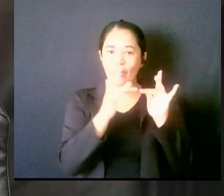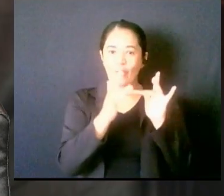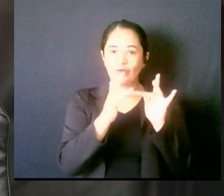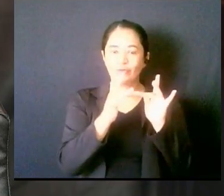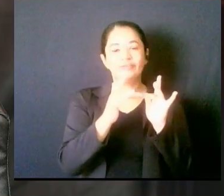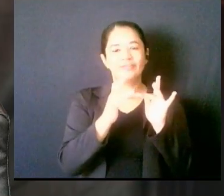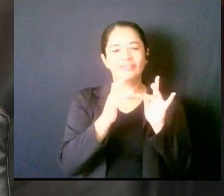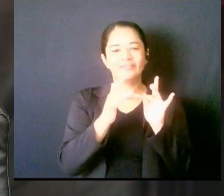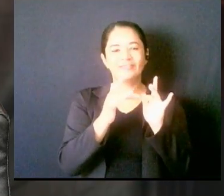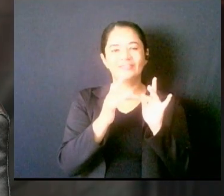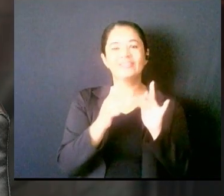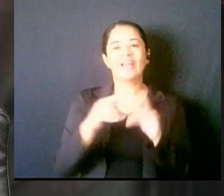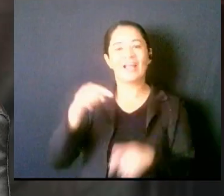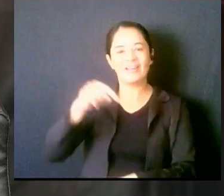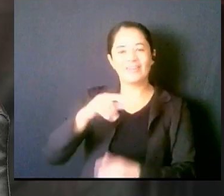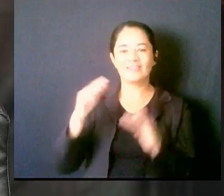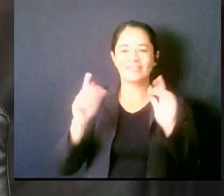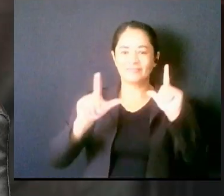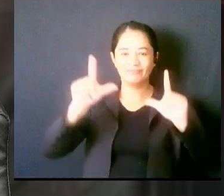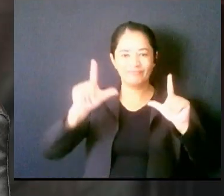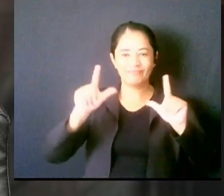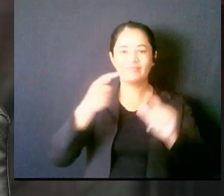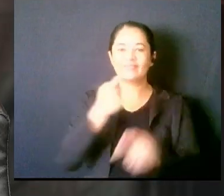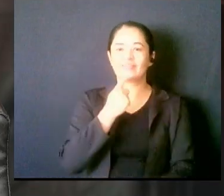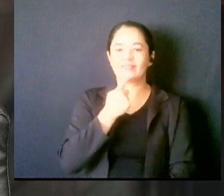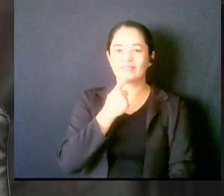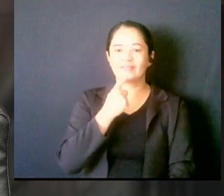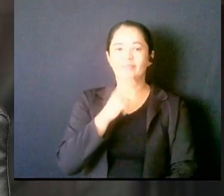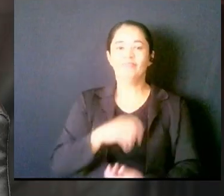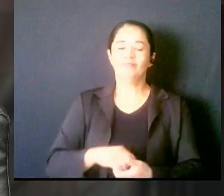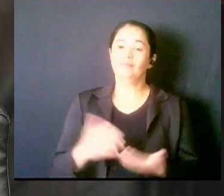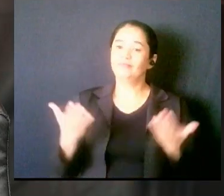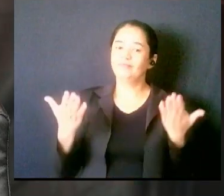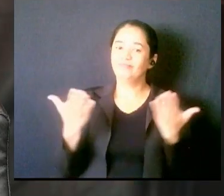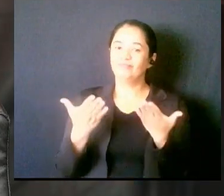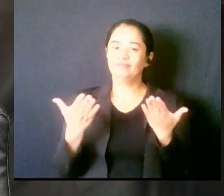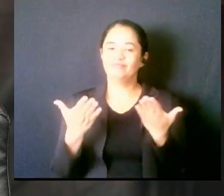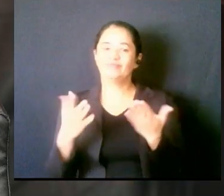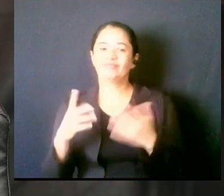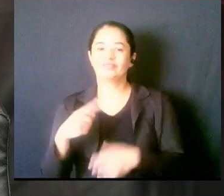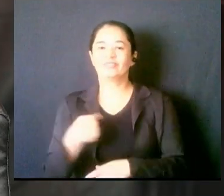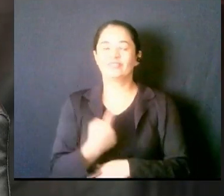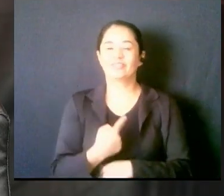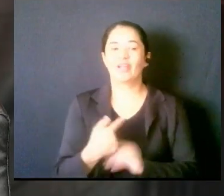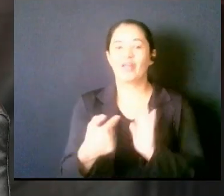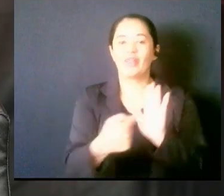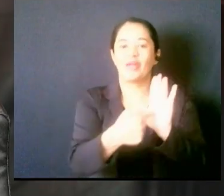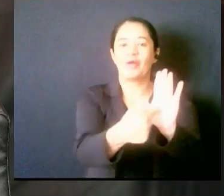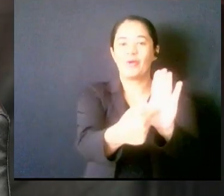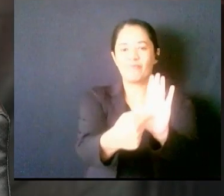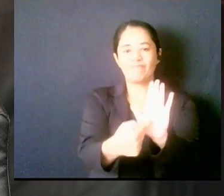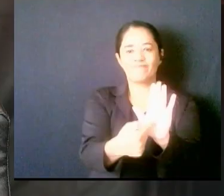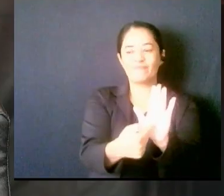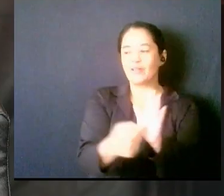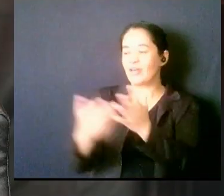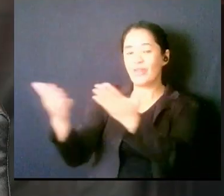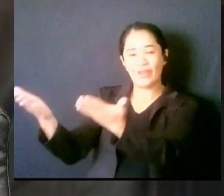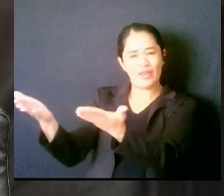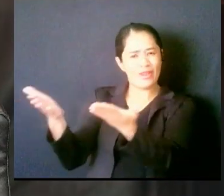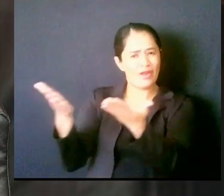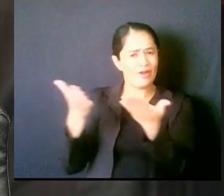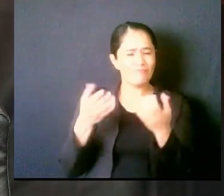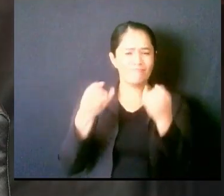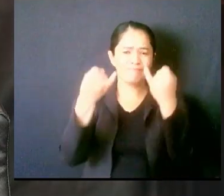TV Câmara Campinas. E agora vamos então apresentar os nossos convidados que vão falar sobre um